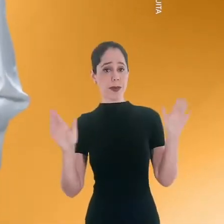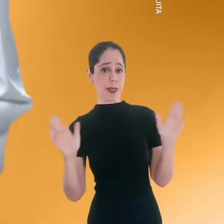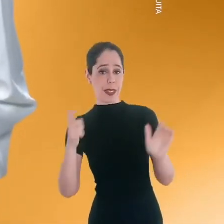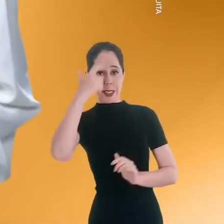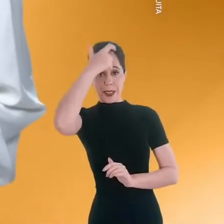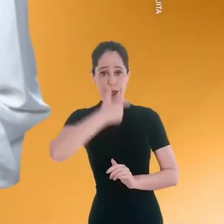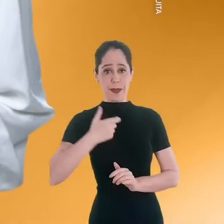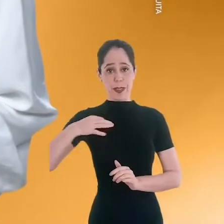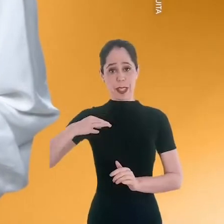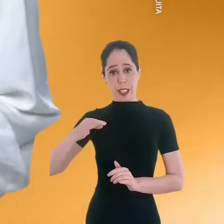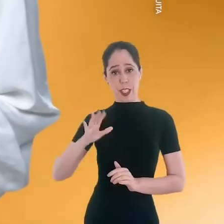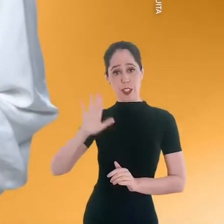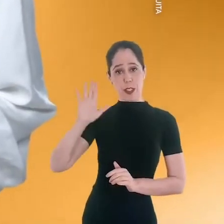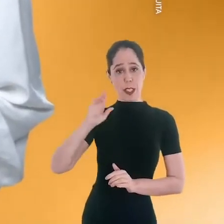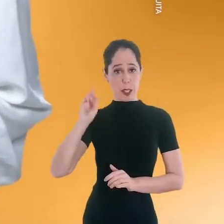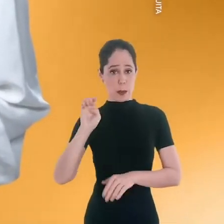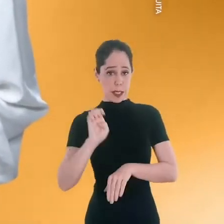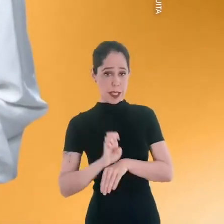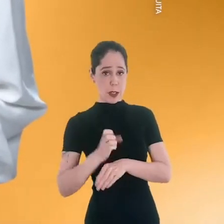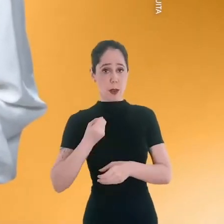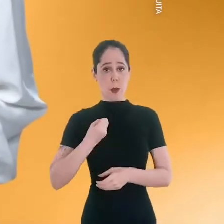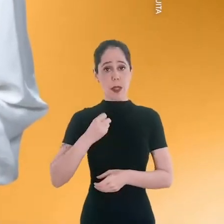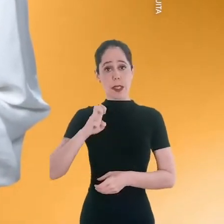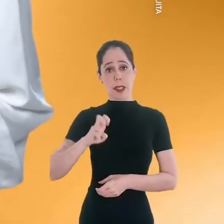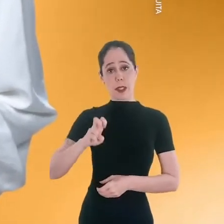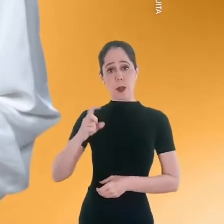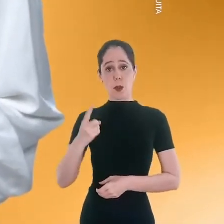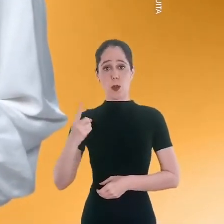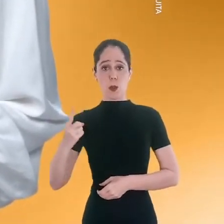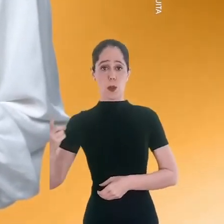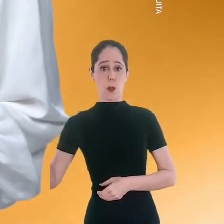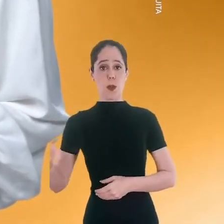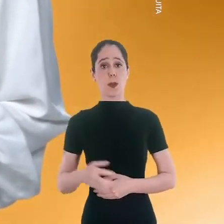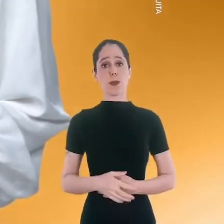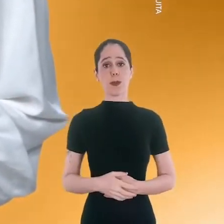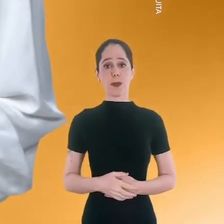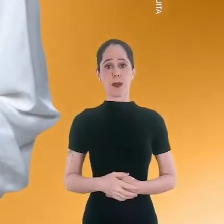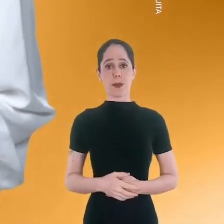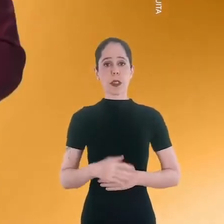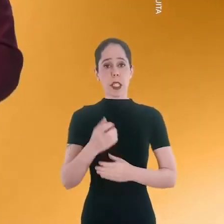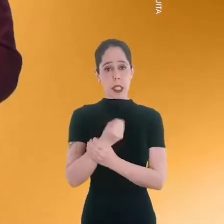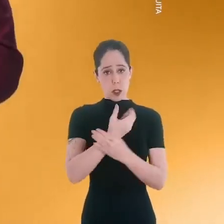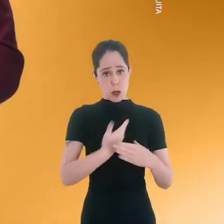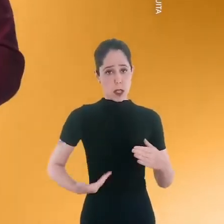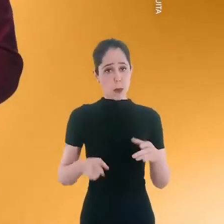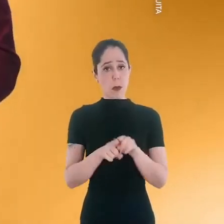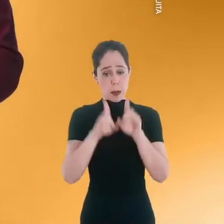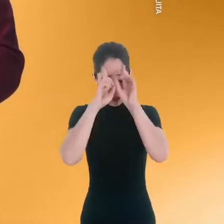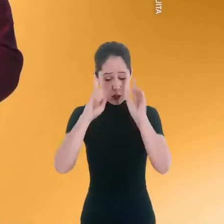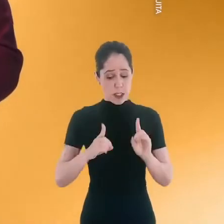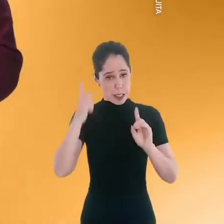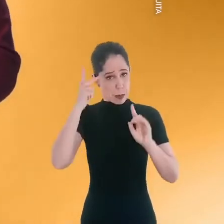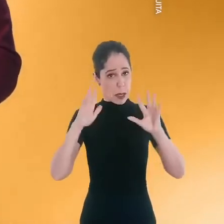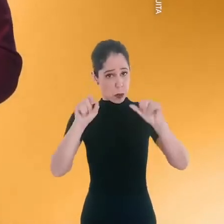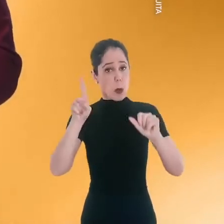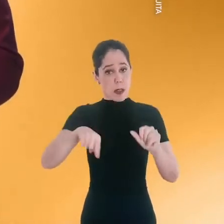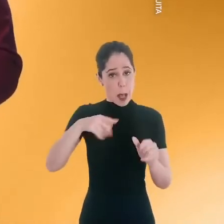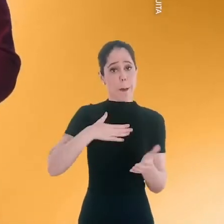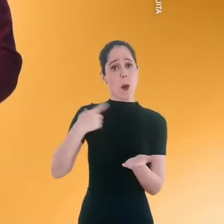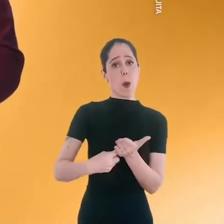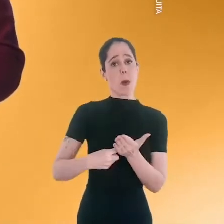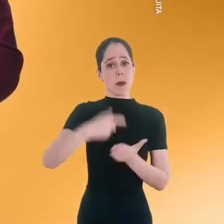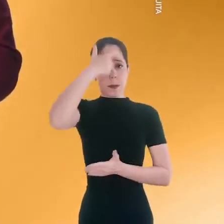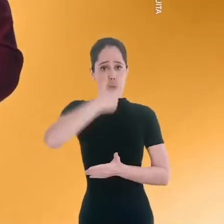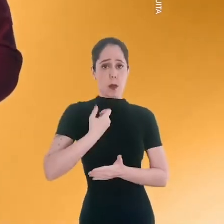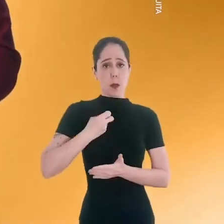55150. Olá, Maria Alzira, candidata a deputada estadual, 55111. Segurança pública e dignidade a todos é o meu